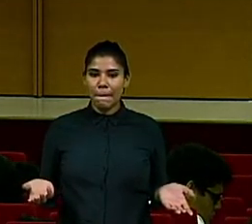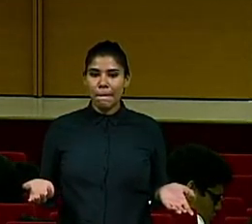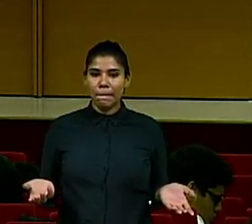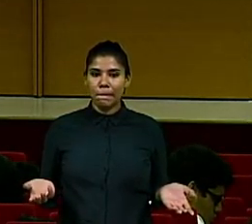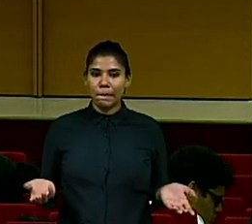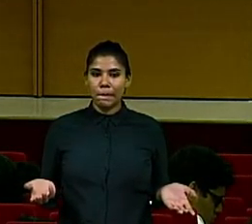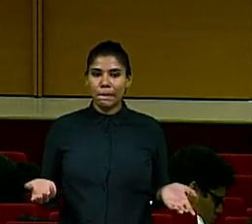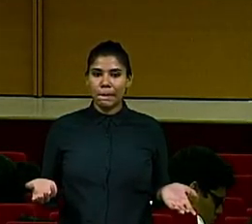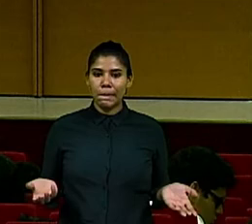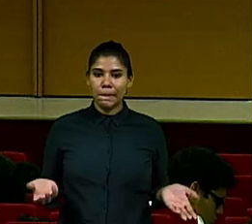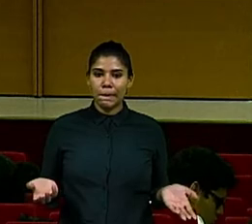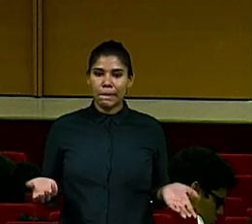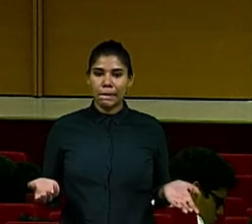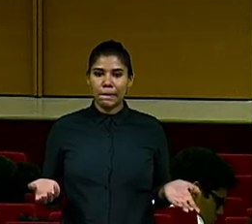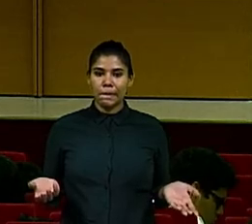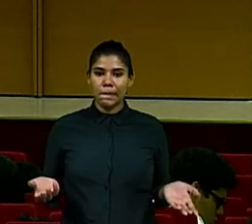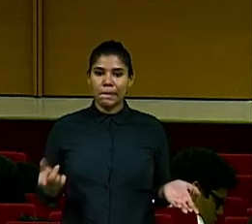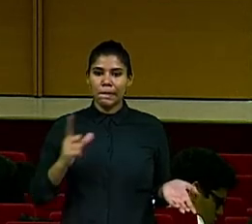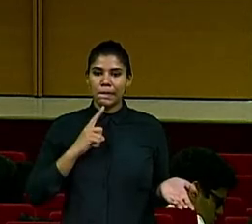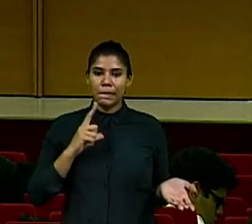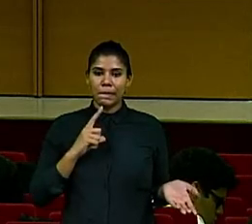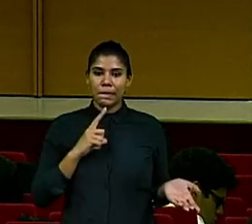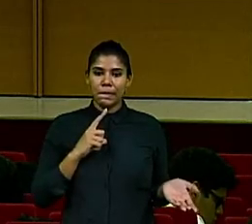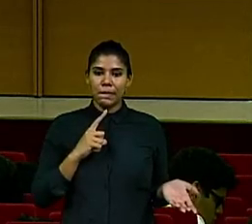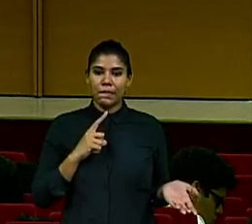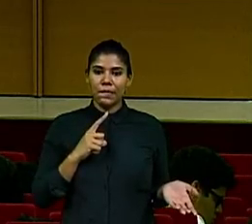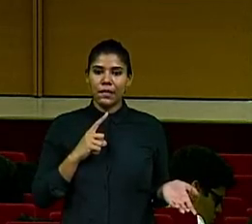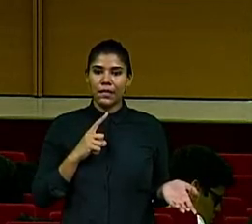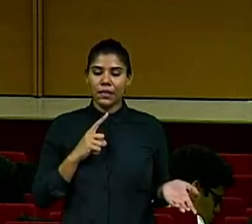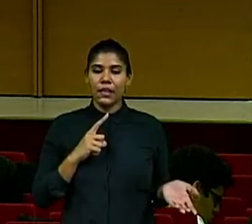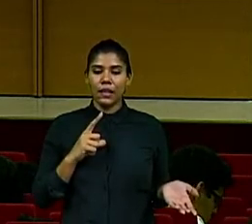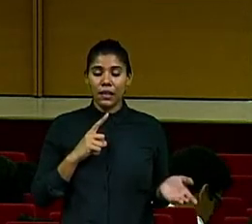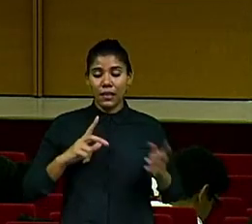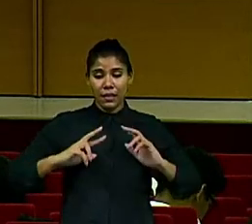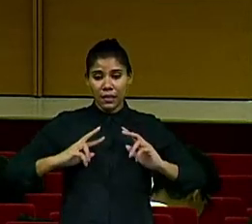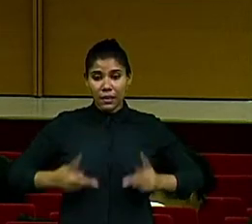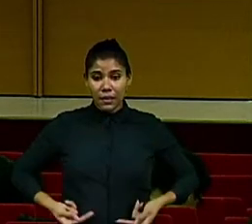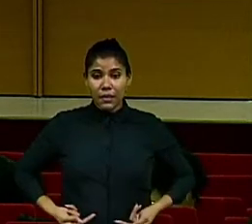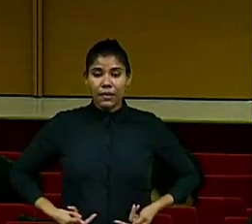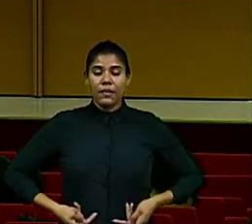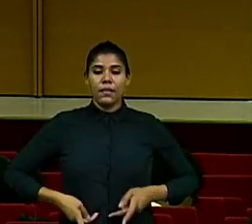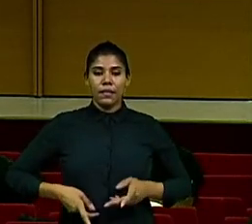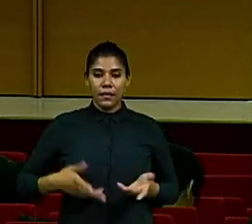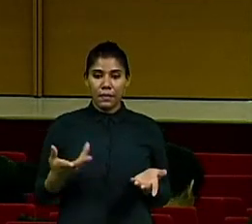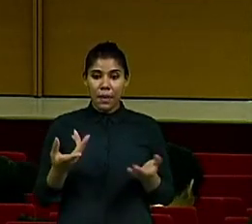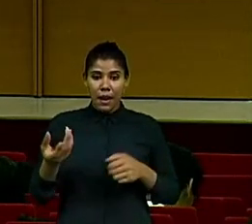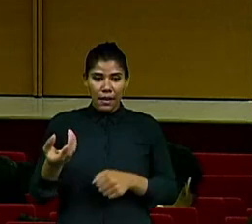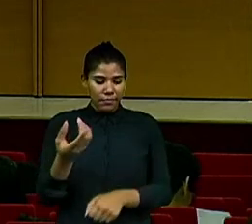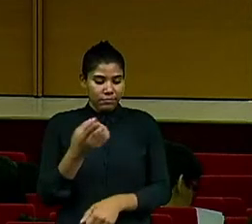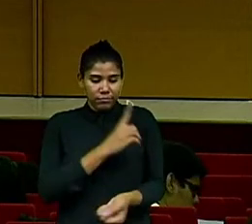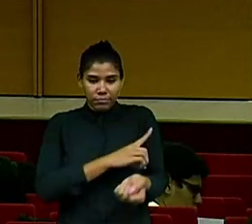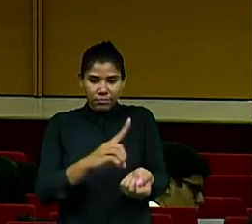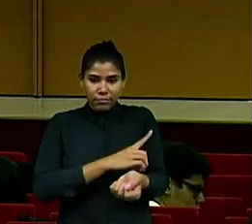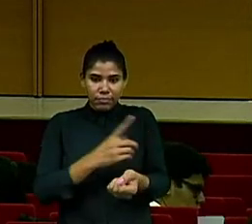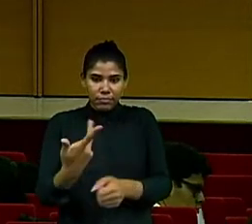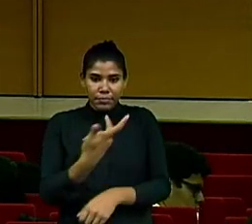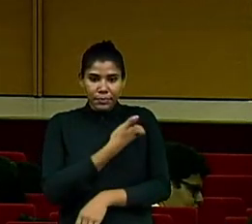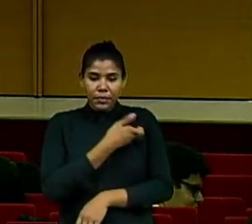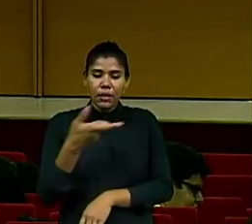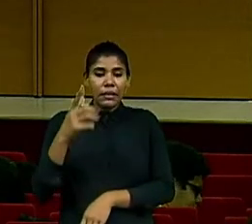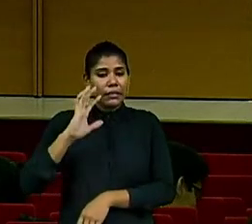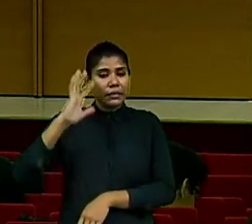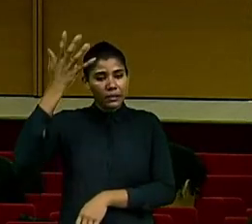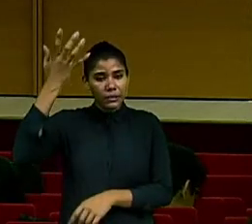insulina exatamente humana para fornecer aos diabéticos Qual foi então a solução